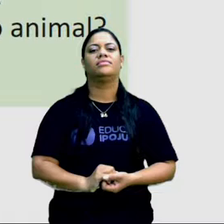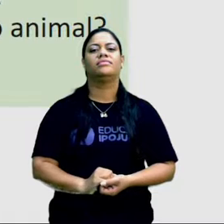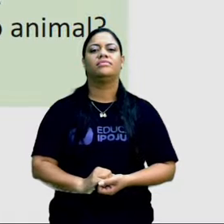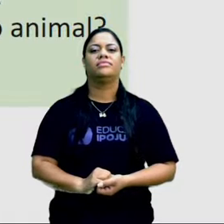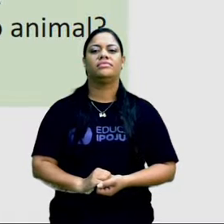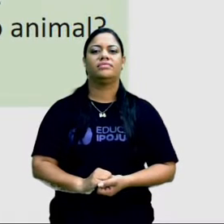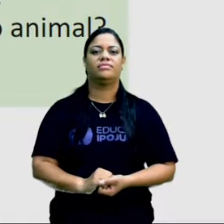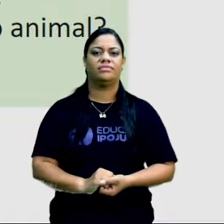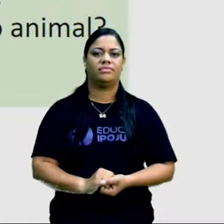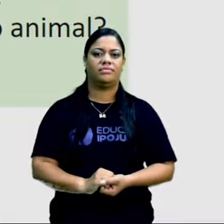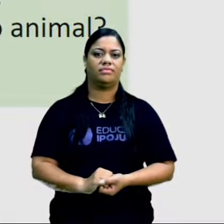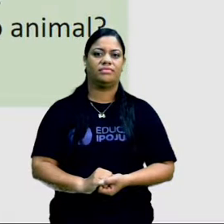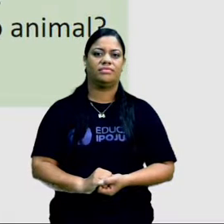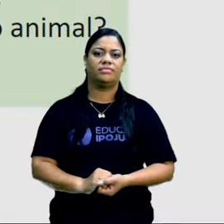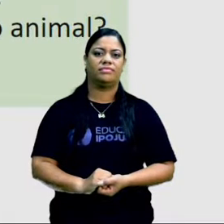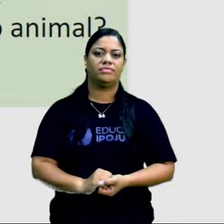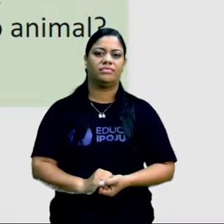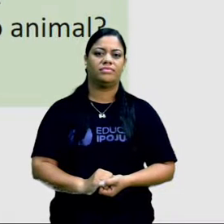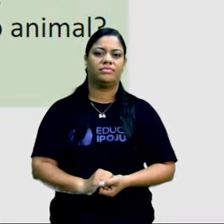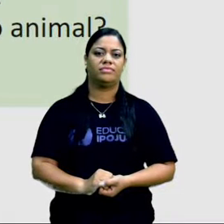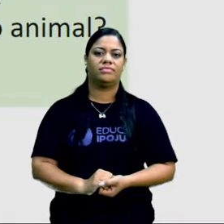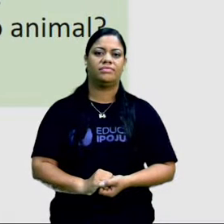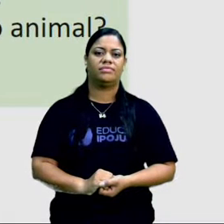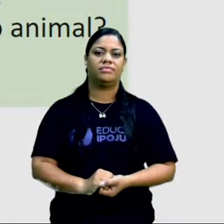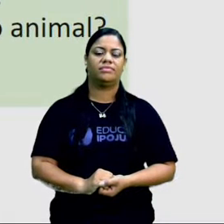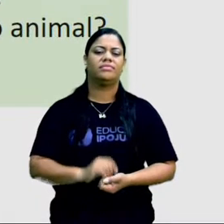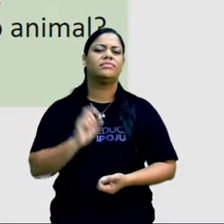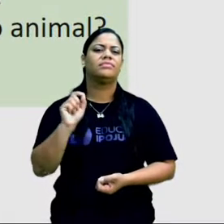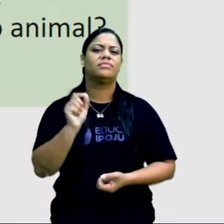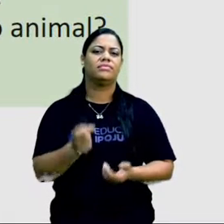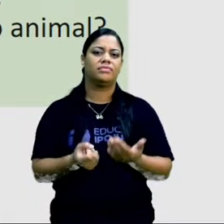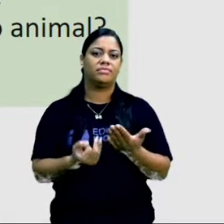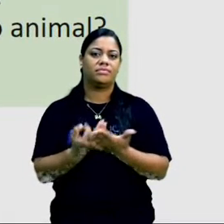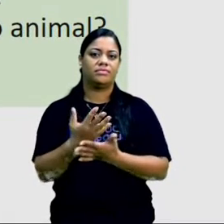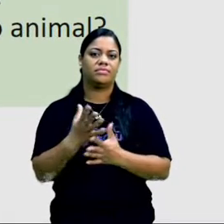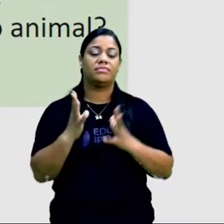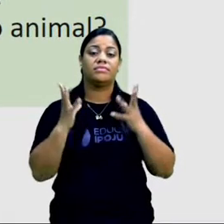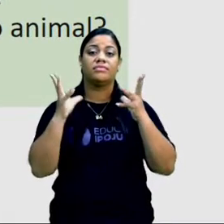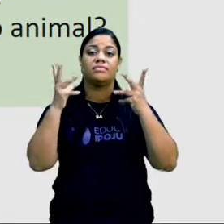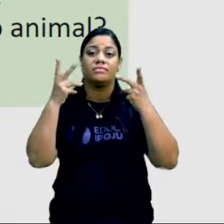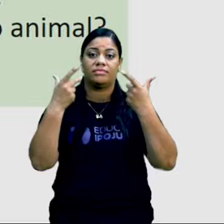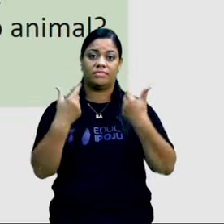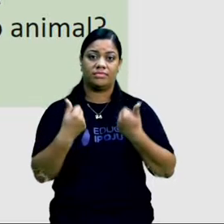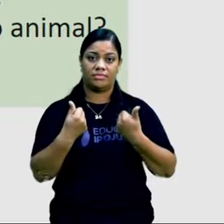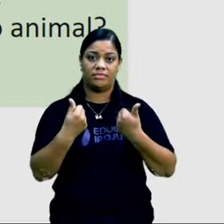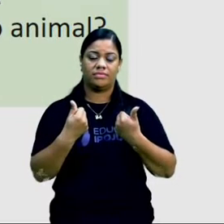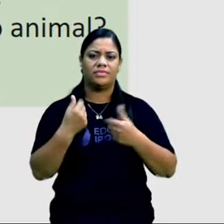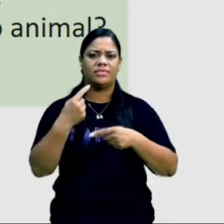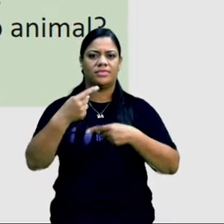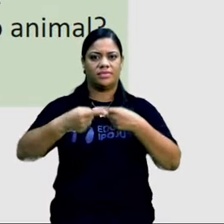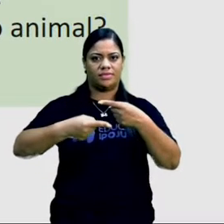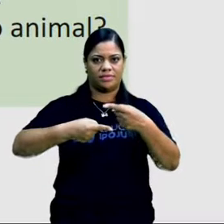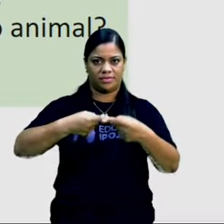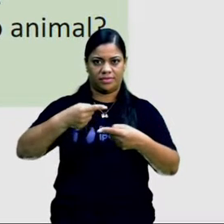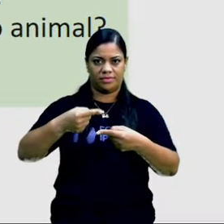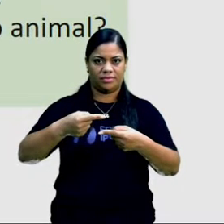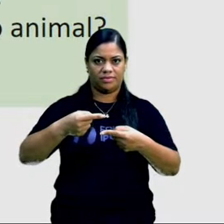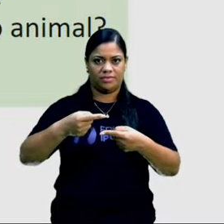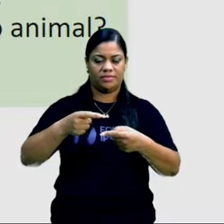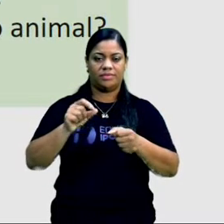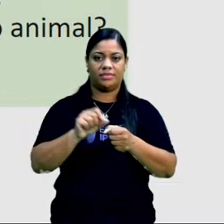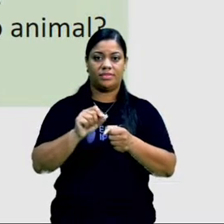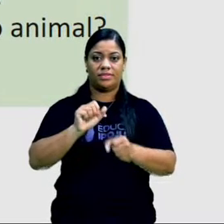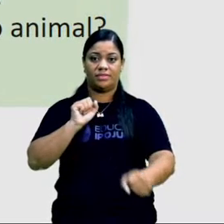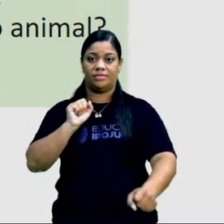ser vendido no ferro velho. O que aconteceu com o animal? Depois que ele fez um